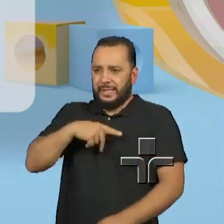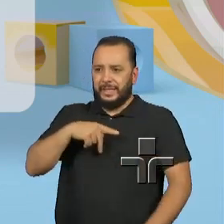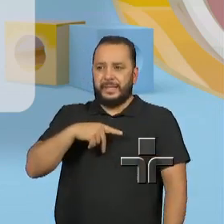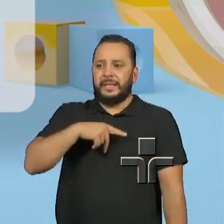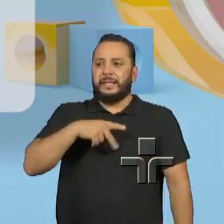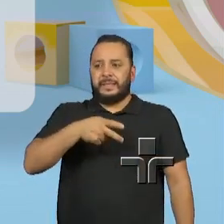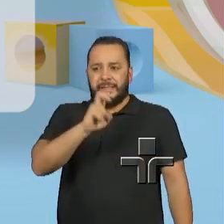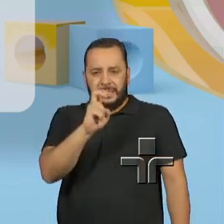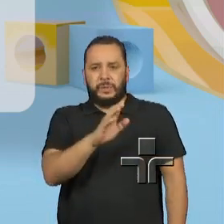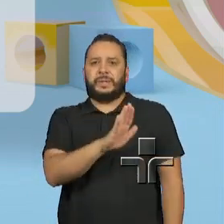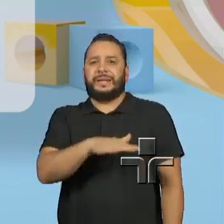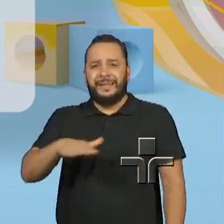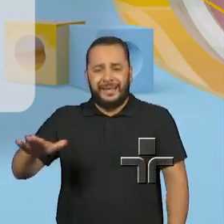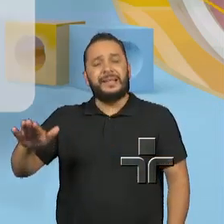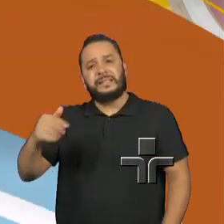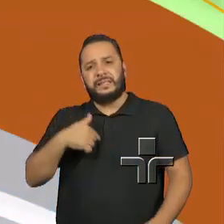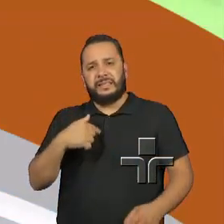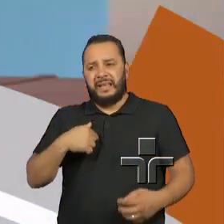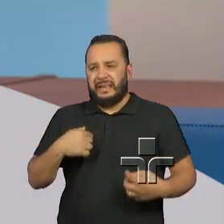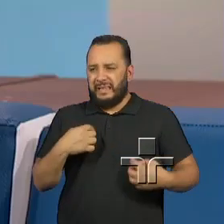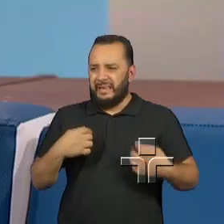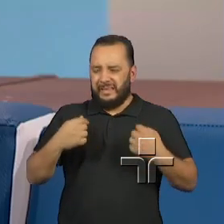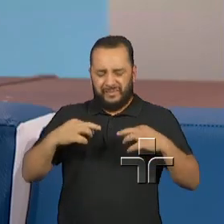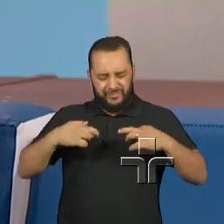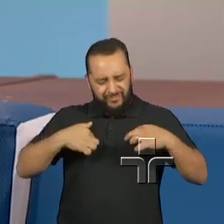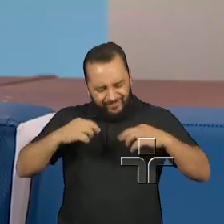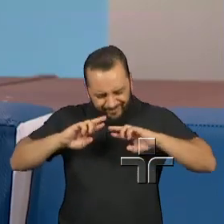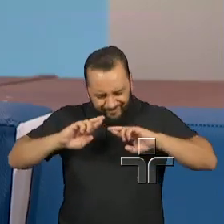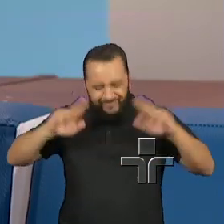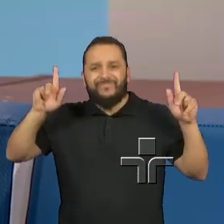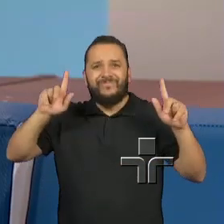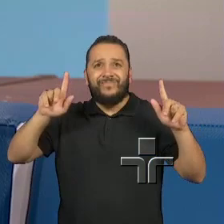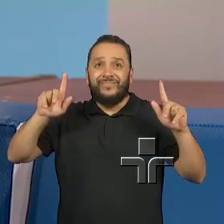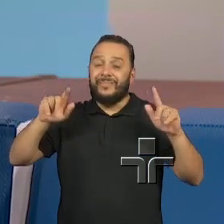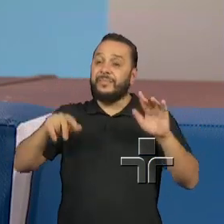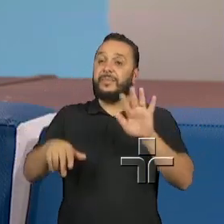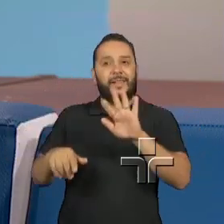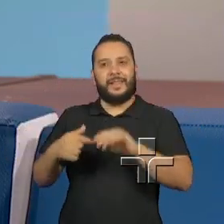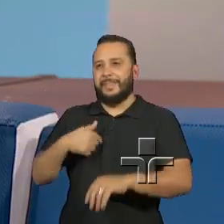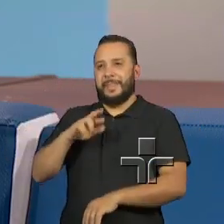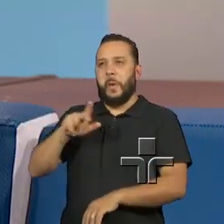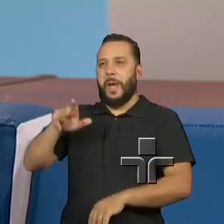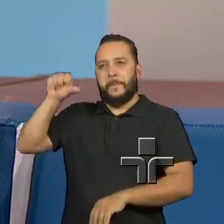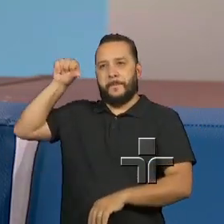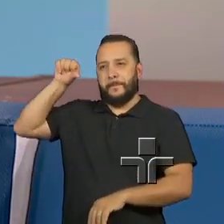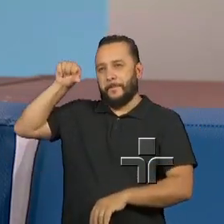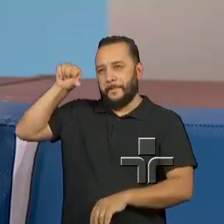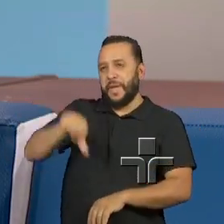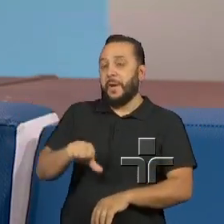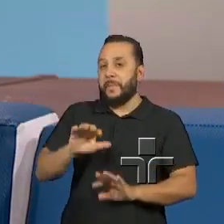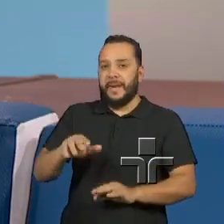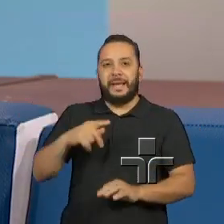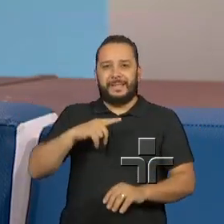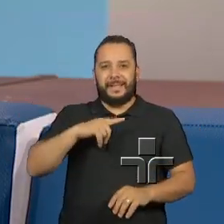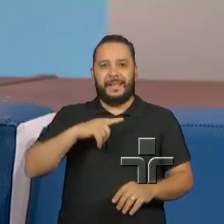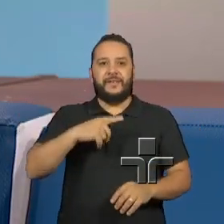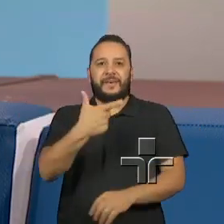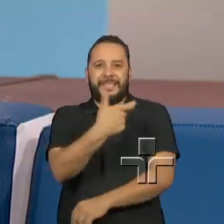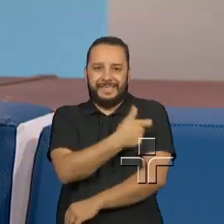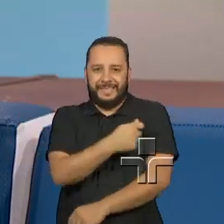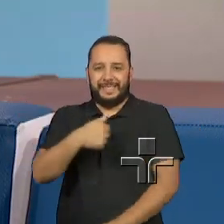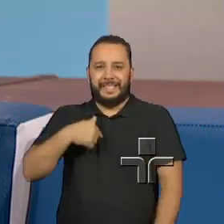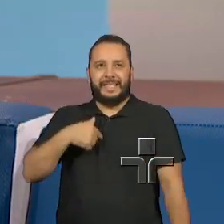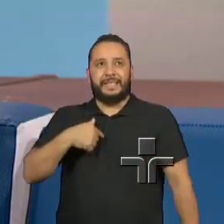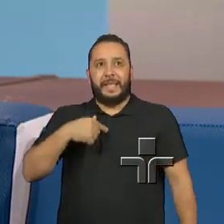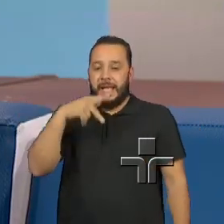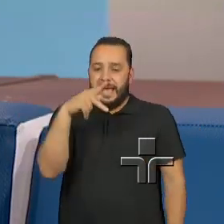com tanta reação? A vacina não é das piores, mas ó, a penta, então assim, pelo próprio nome,